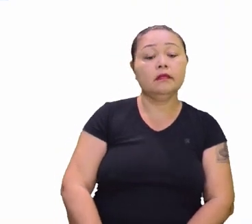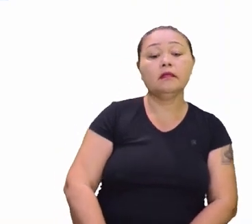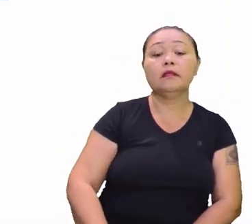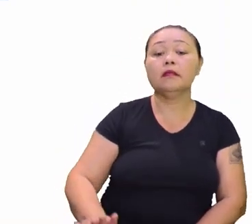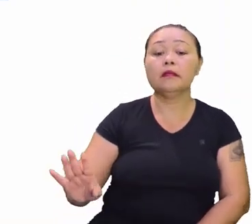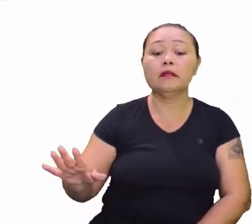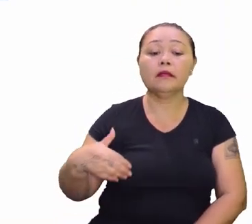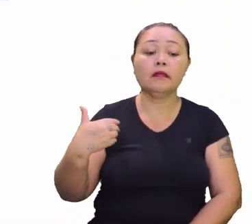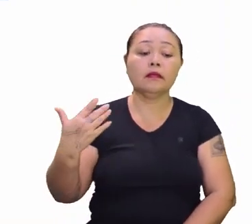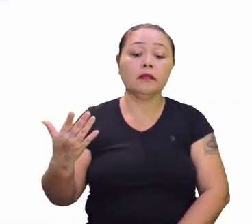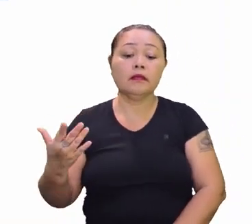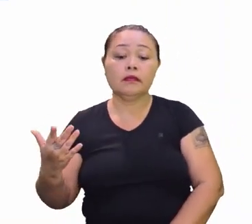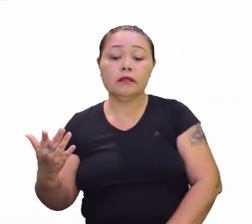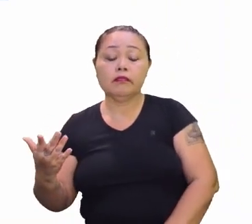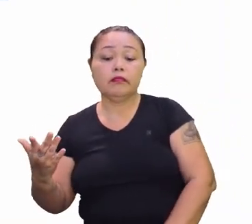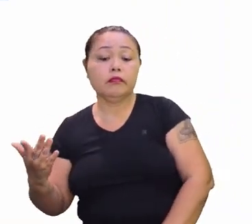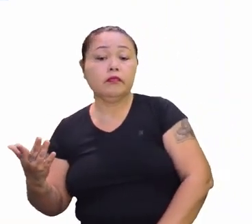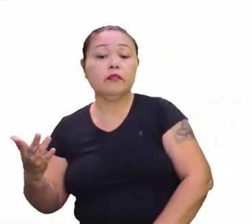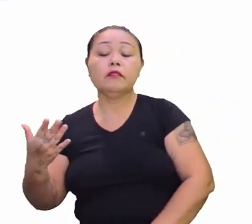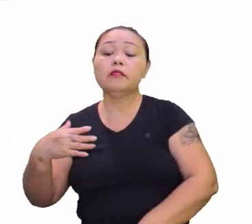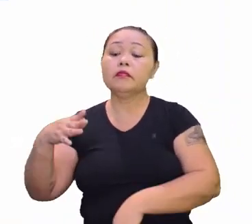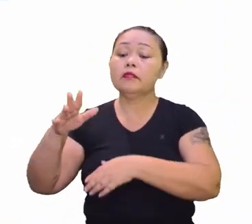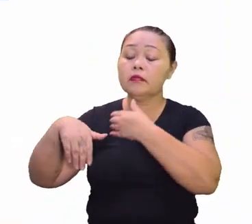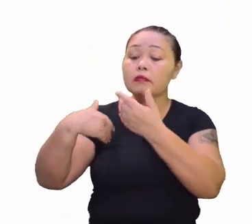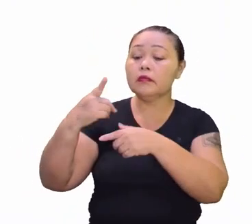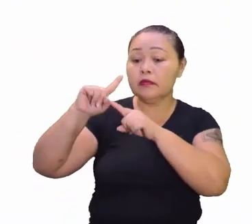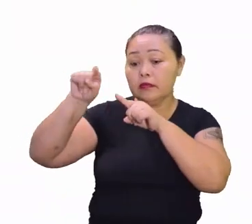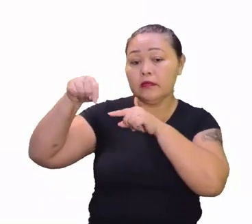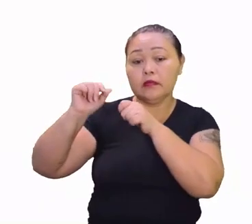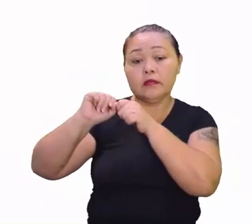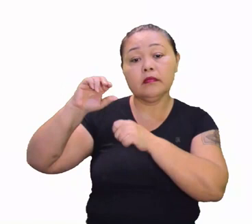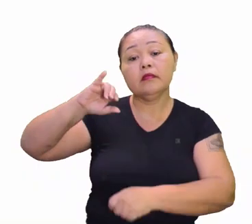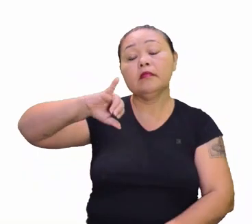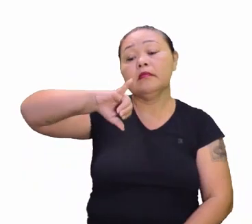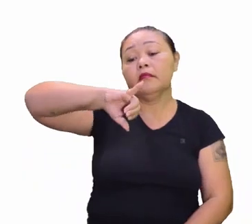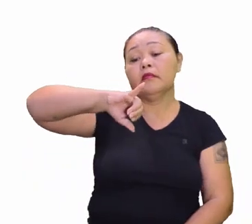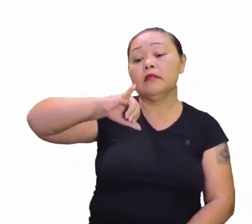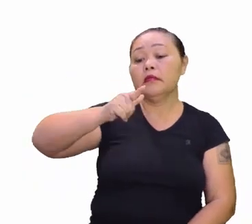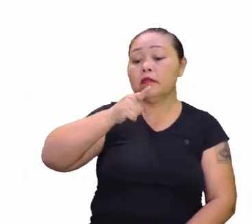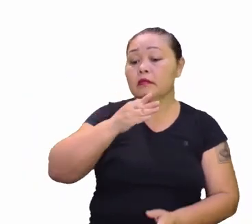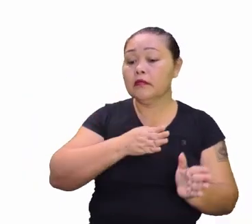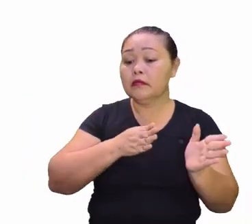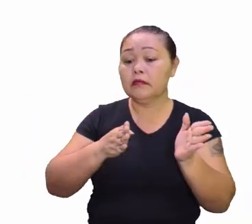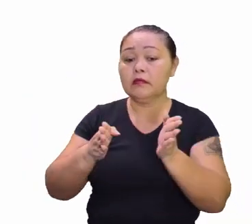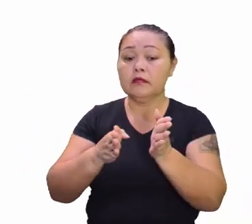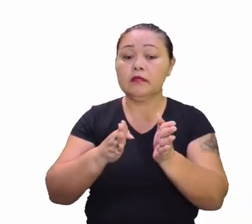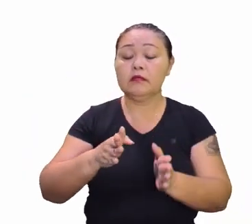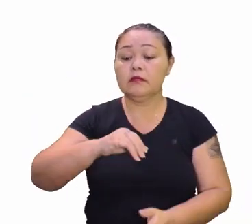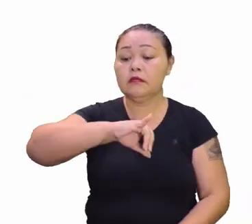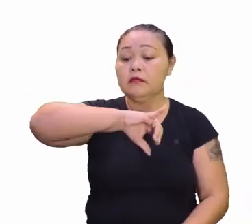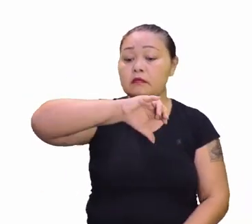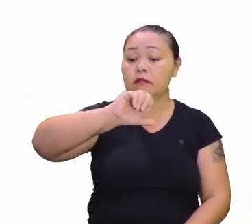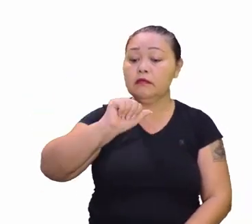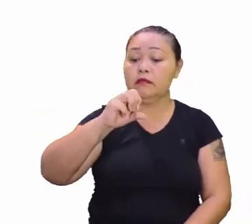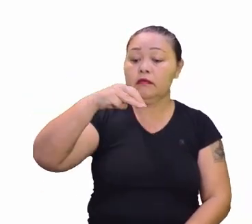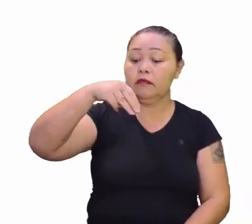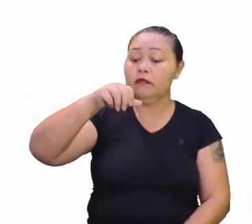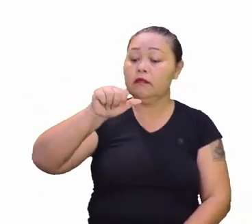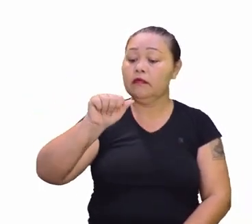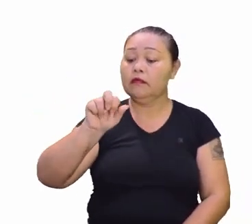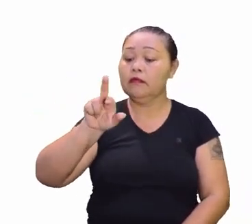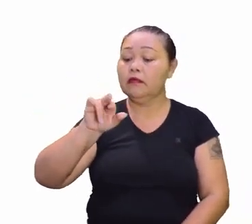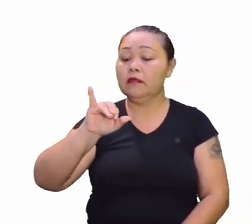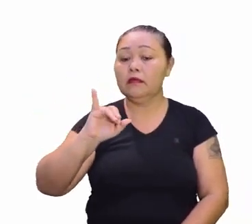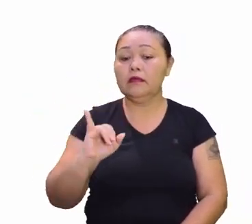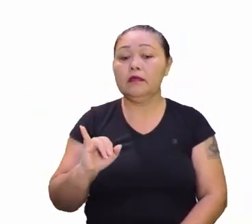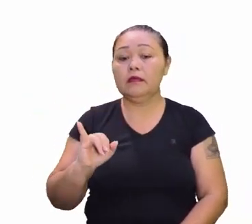Vamos falar mais sobre bacias, né, professor Jorge, no estado de Rondônia. Qual que é a nossa próxima bacia? Vamos falar sobre a bacia do Rio